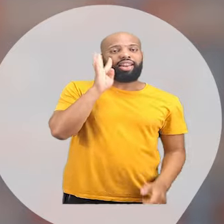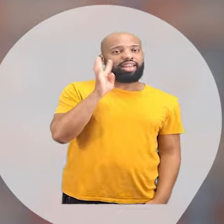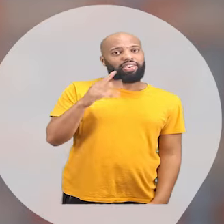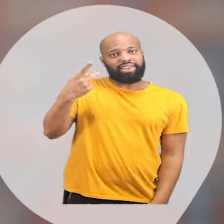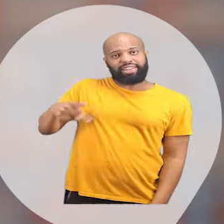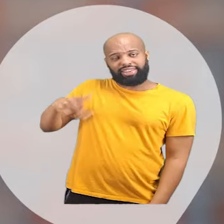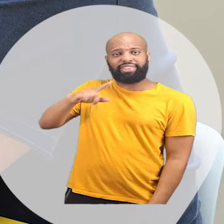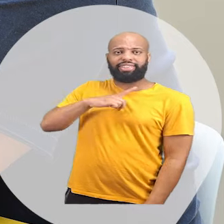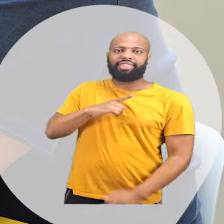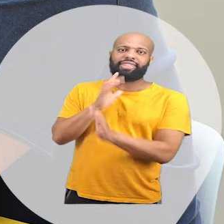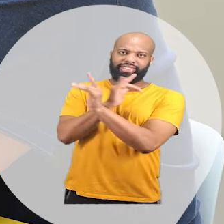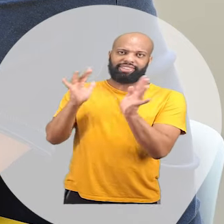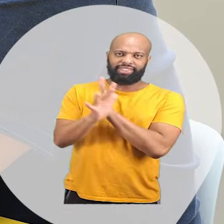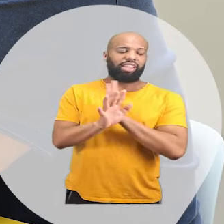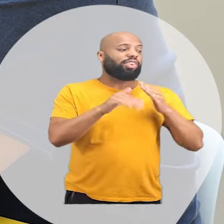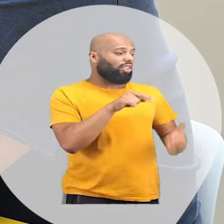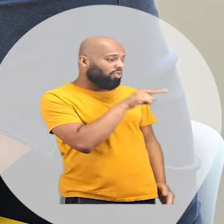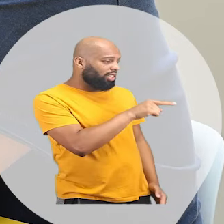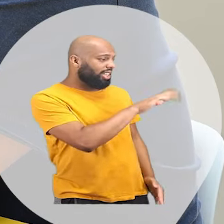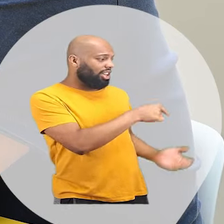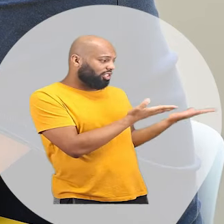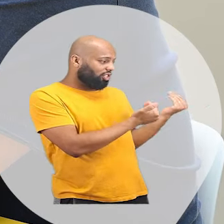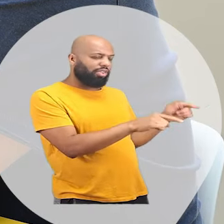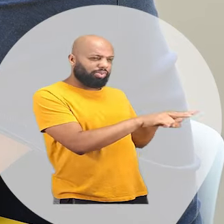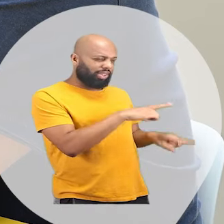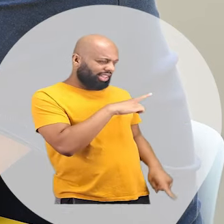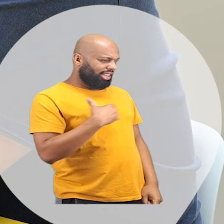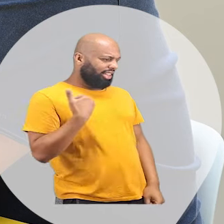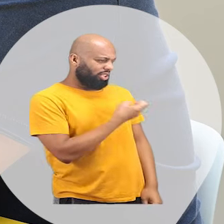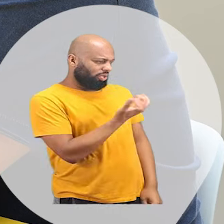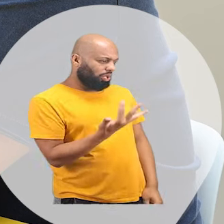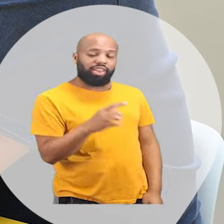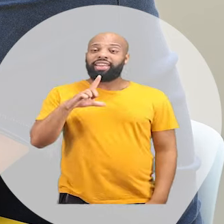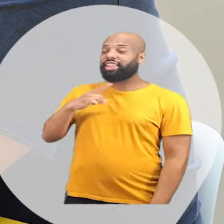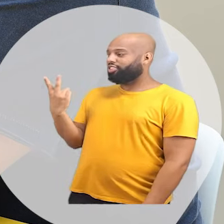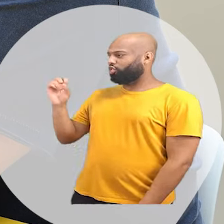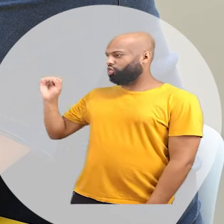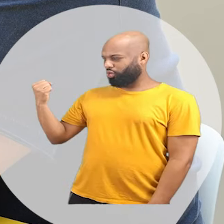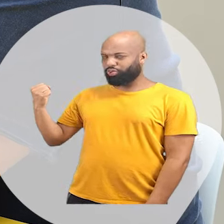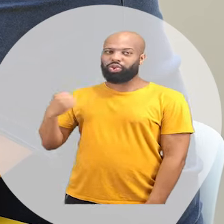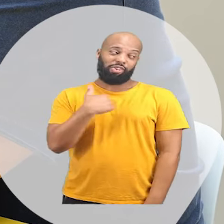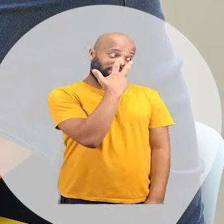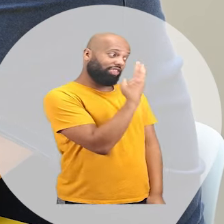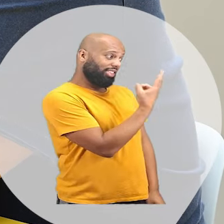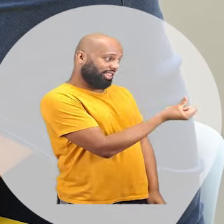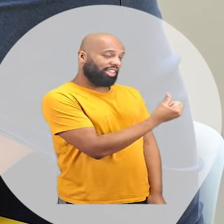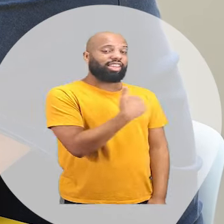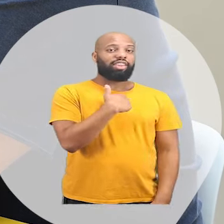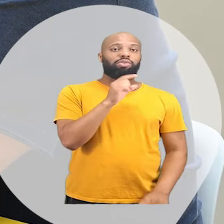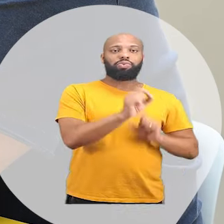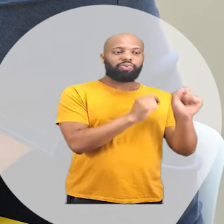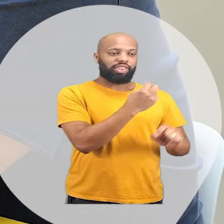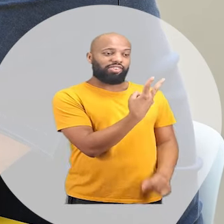legais que a nossa cidade tem uma pessoa bem jovem mas tenho que 26 Tenho 28 e